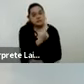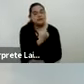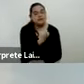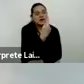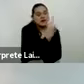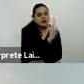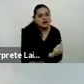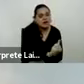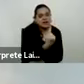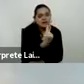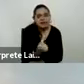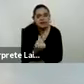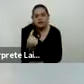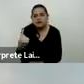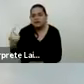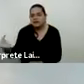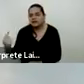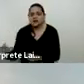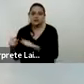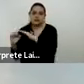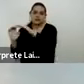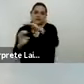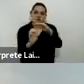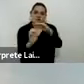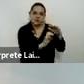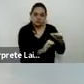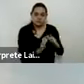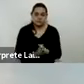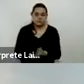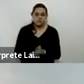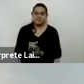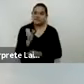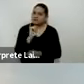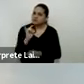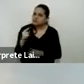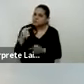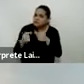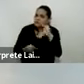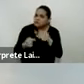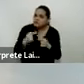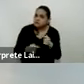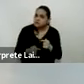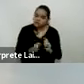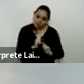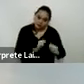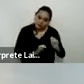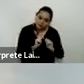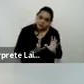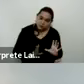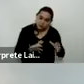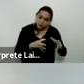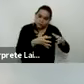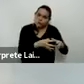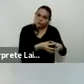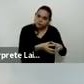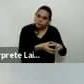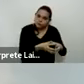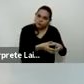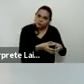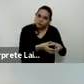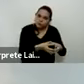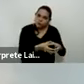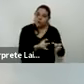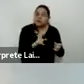por empresa. Se for discutir negociação coletiva somente com os sindicatos